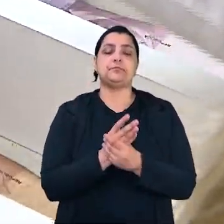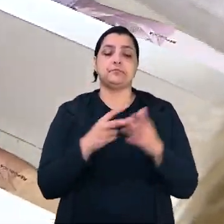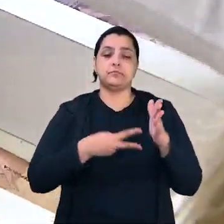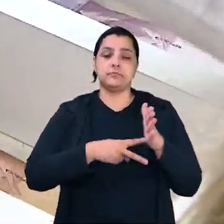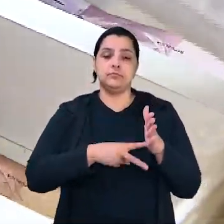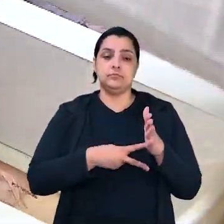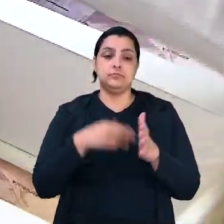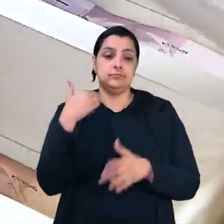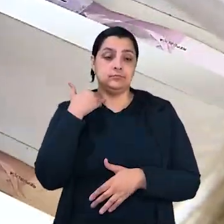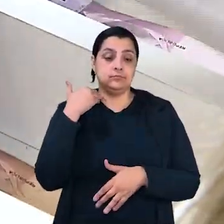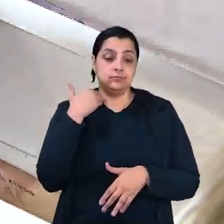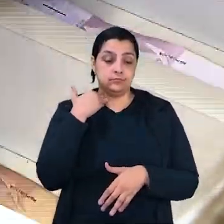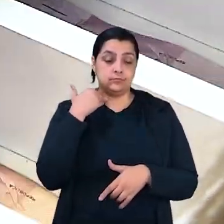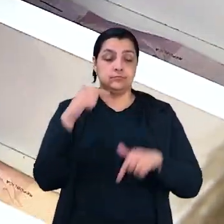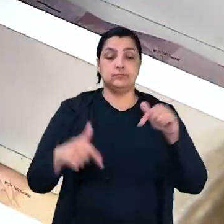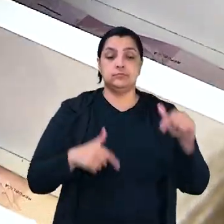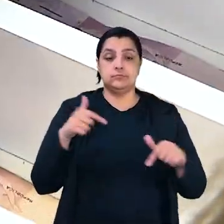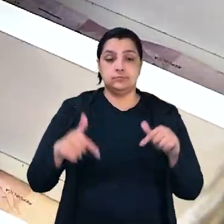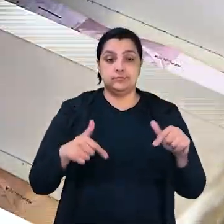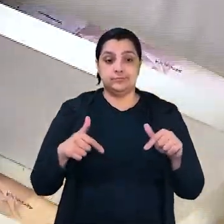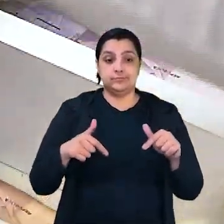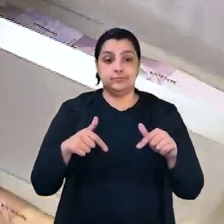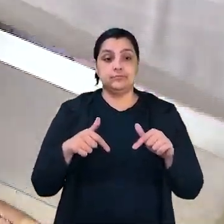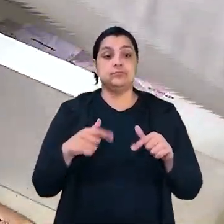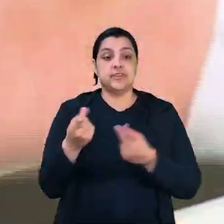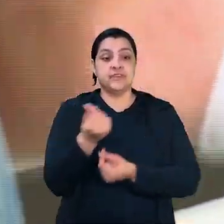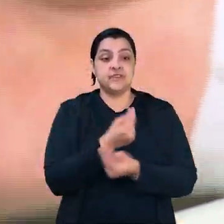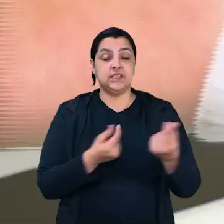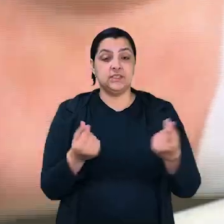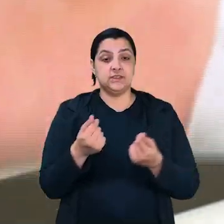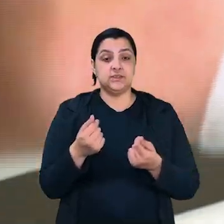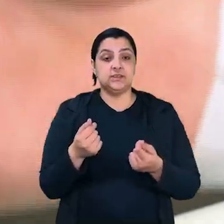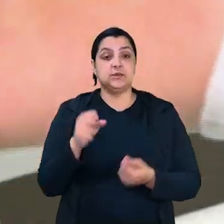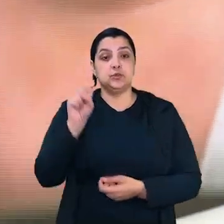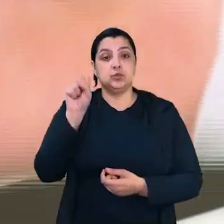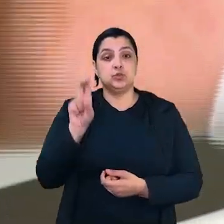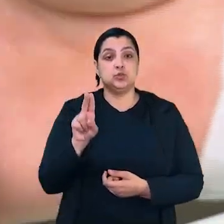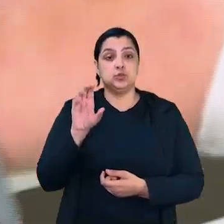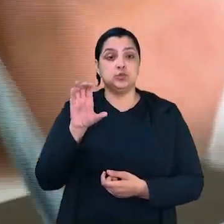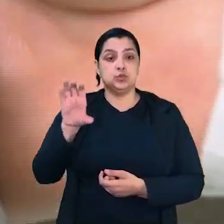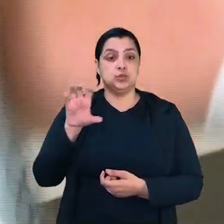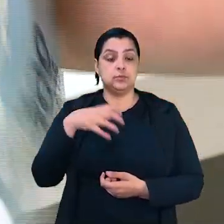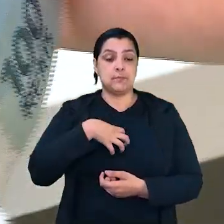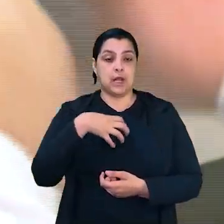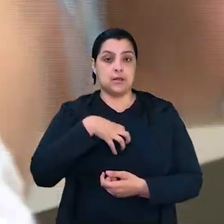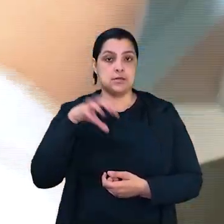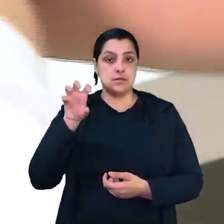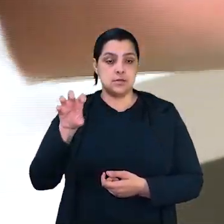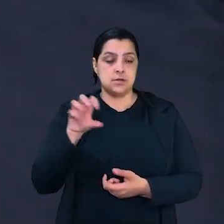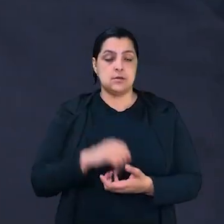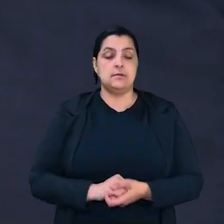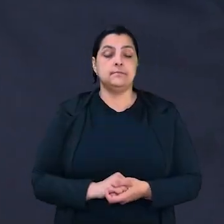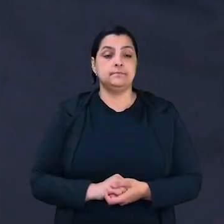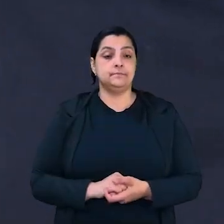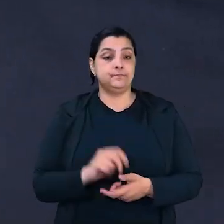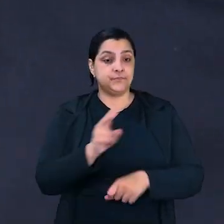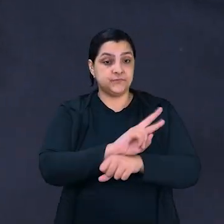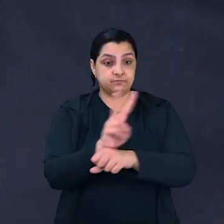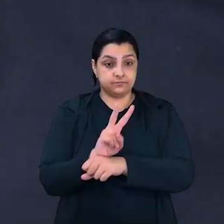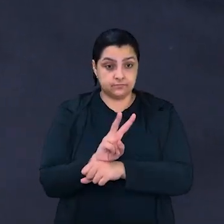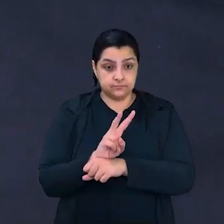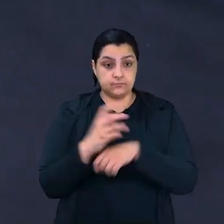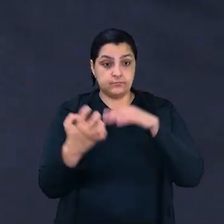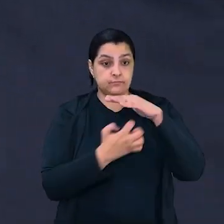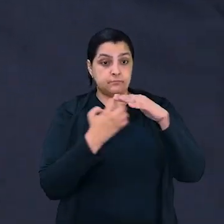foi movida pelo Sindicato dos Bancários e Trabalhadores do Sistema Financeiro do Extremo Sul da Bahia. De acordo com o processo,